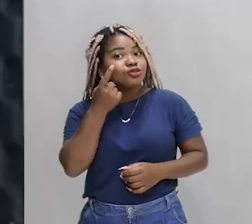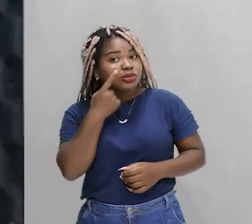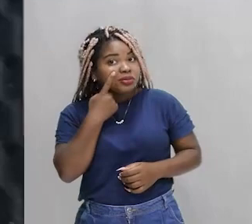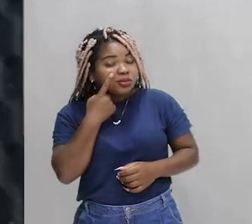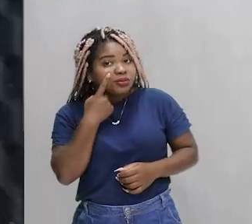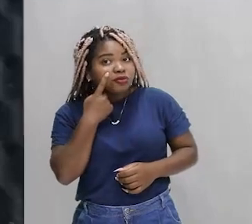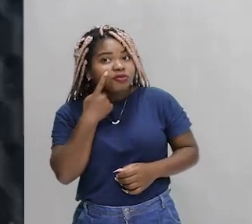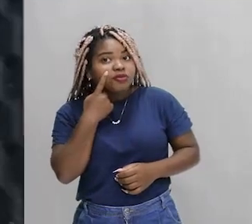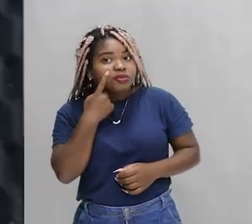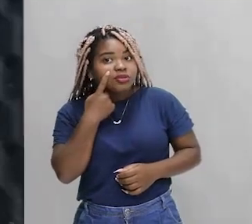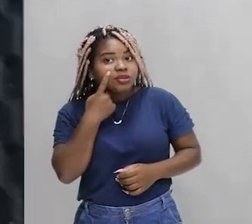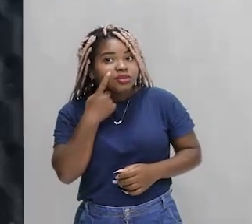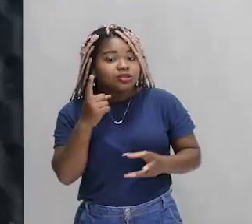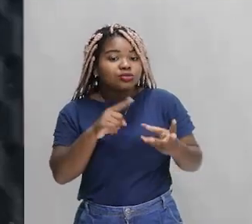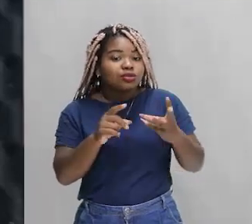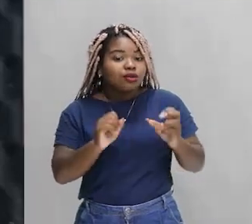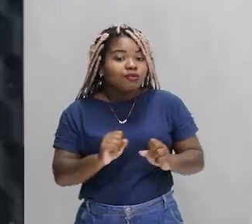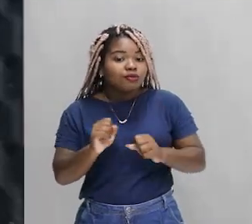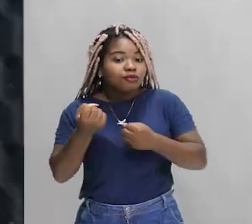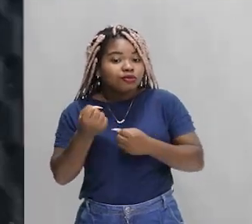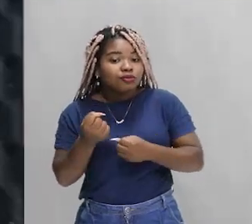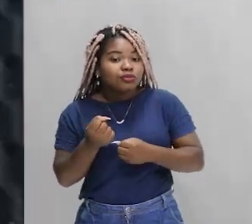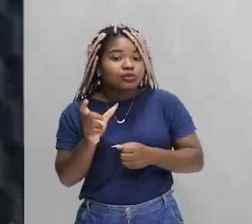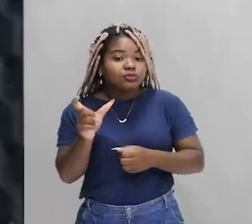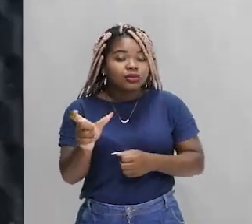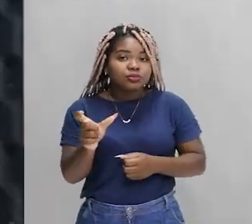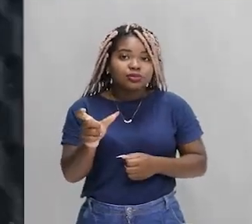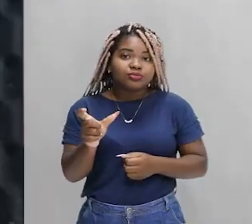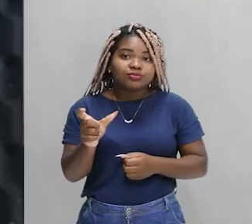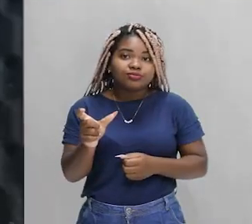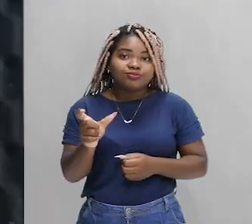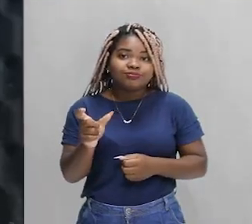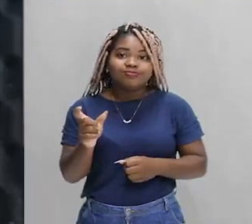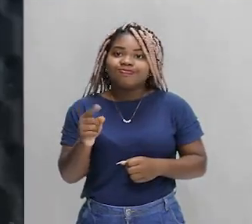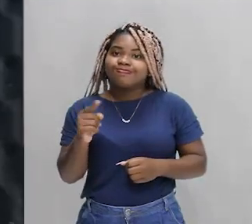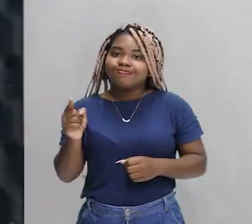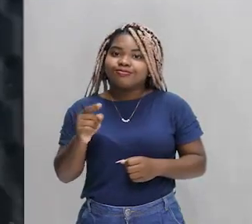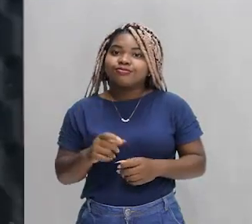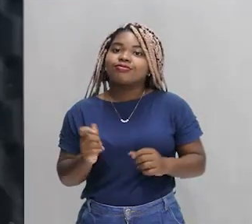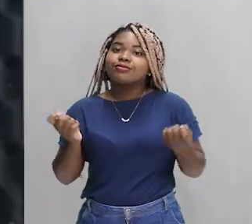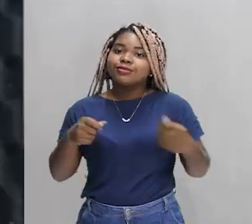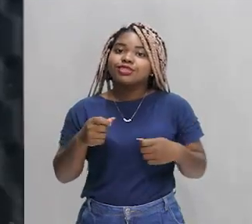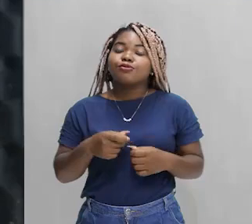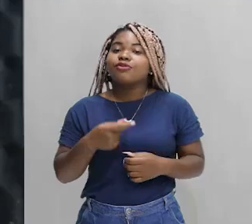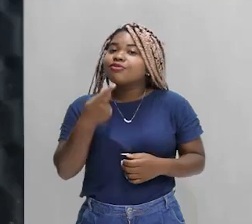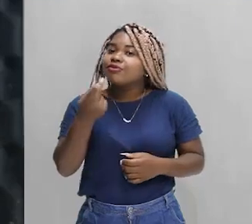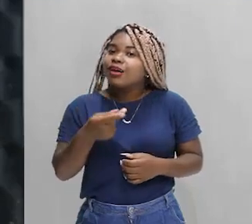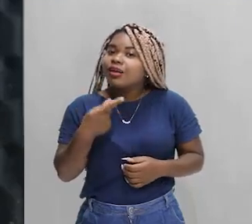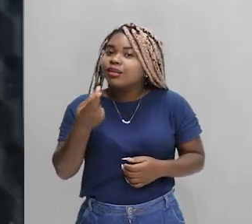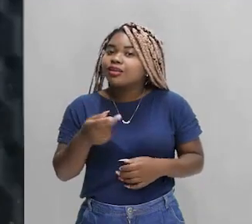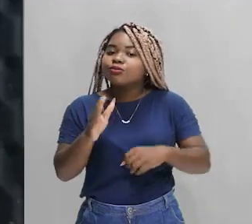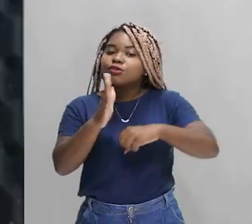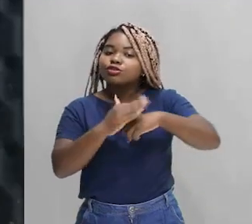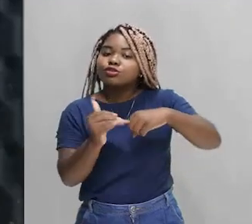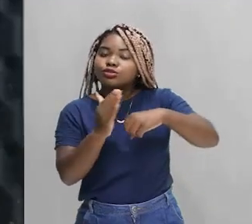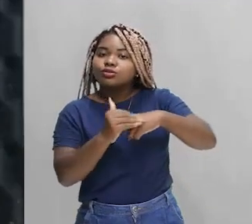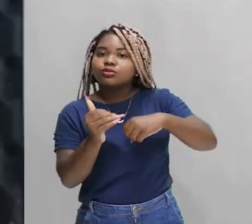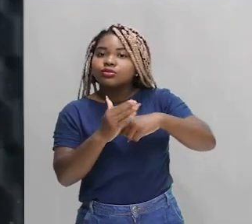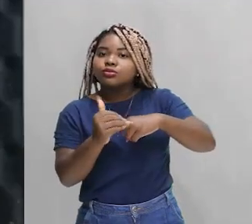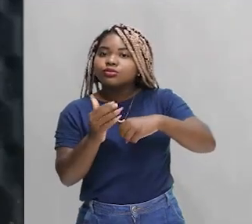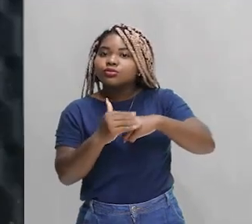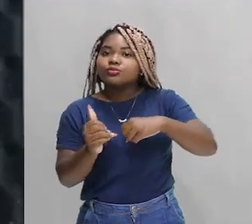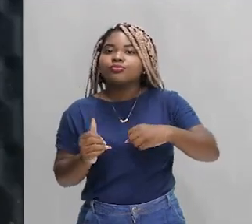sobre a sílaba tônica de uma palavra que não é acentuada, basta vocês pronunciarem a palavra como se vocês estiverem chamando alguém.